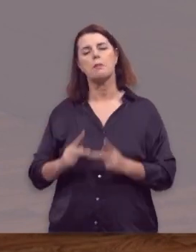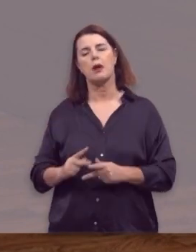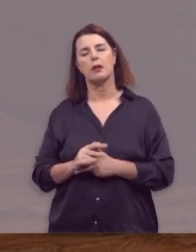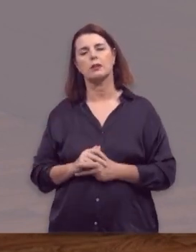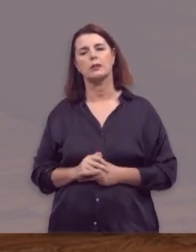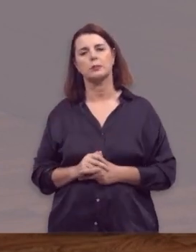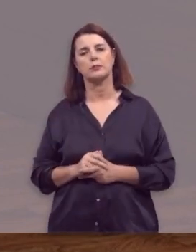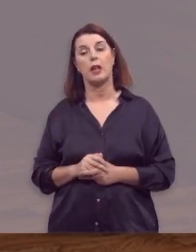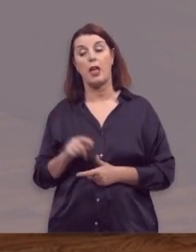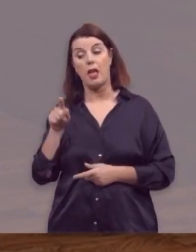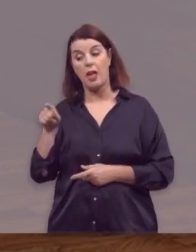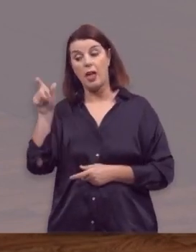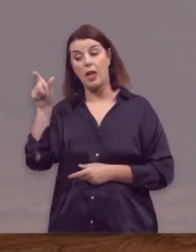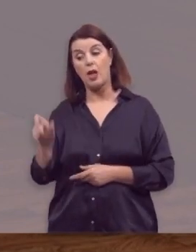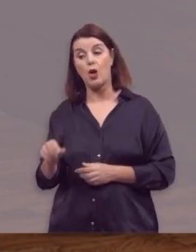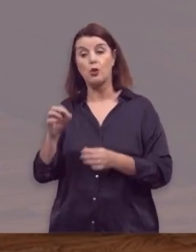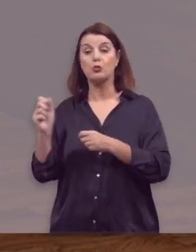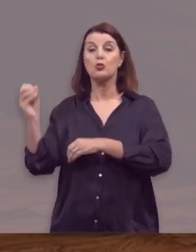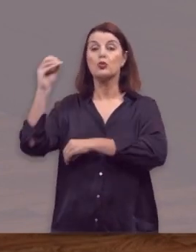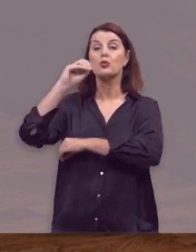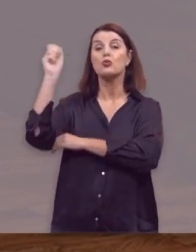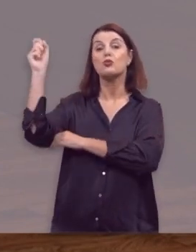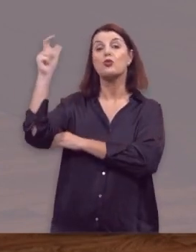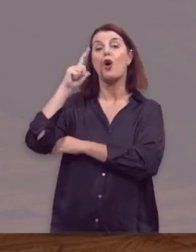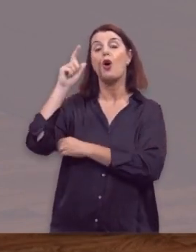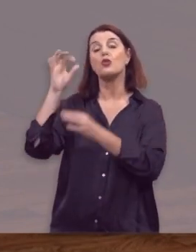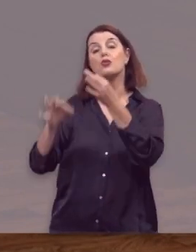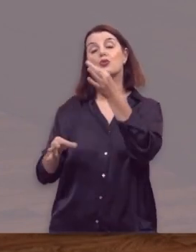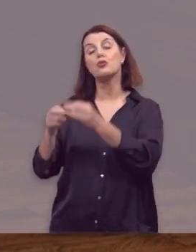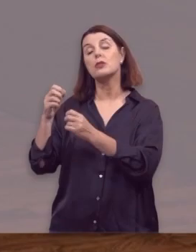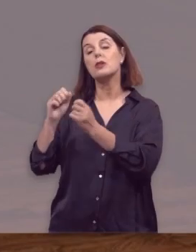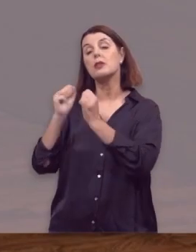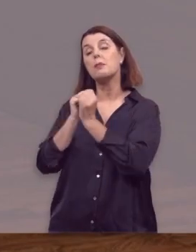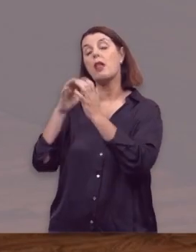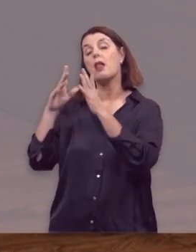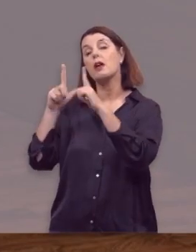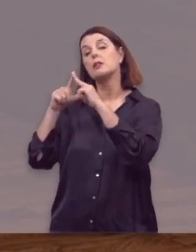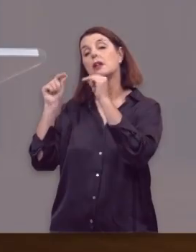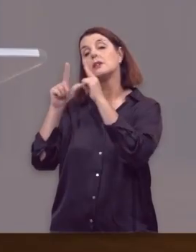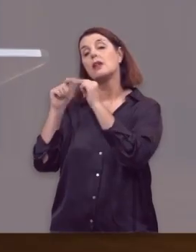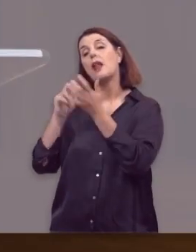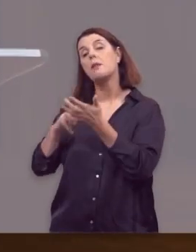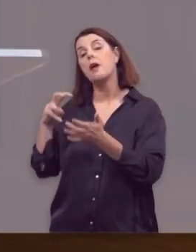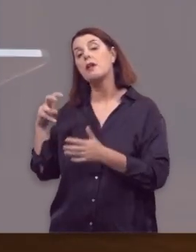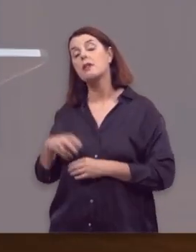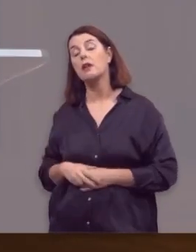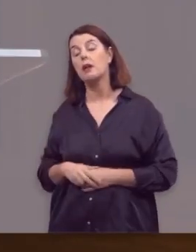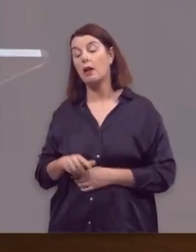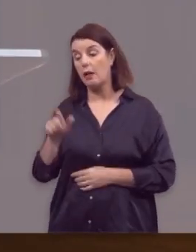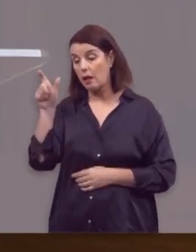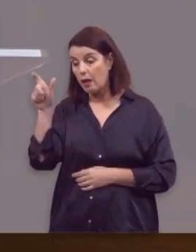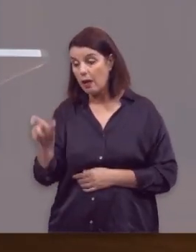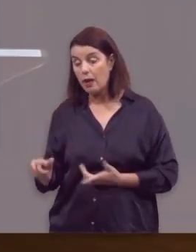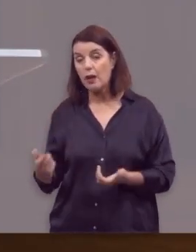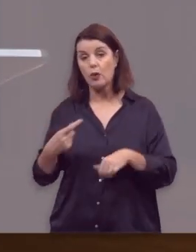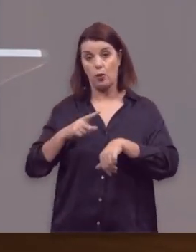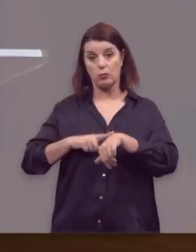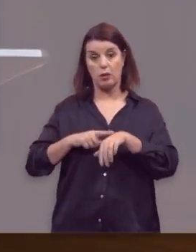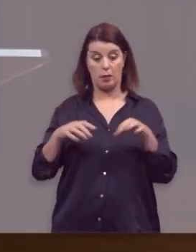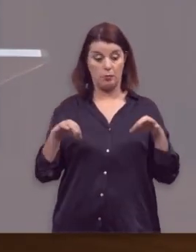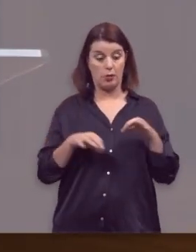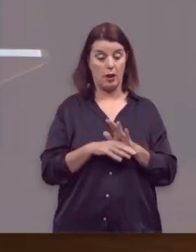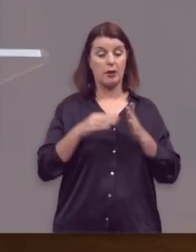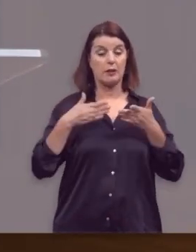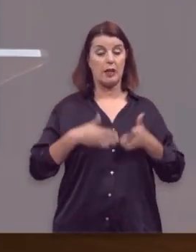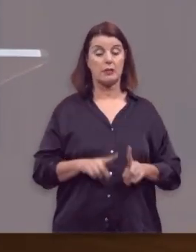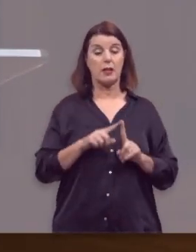paz. Este é o sol da justiça, a brilhante estrela da manhã. Este é aquele que na plenitude dos tempos nasceu de